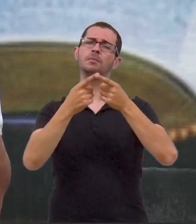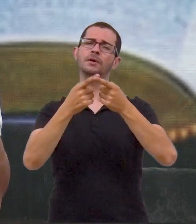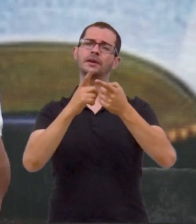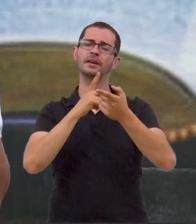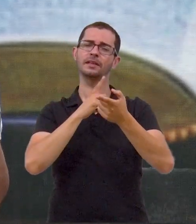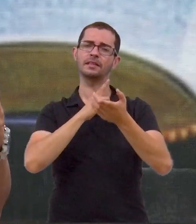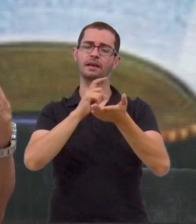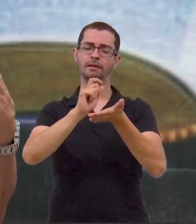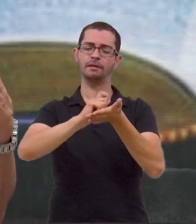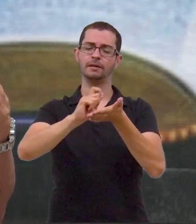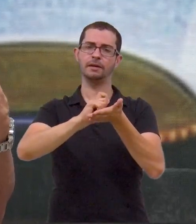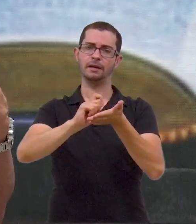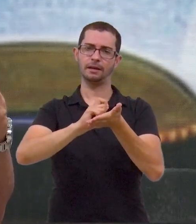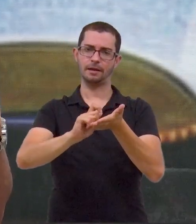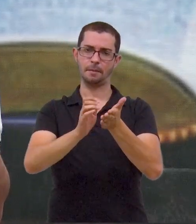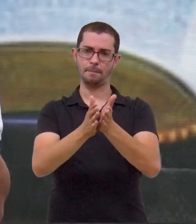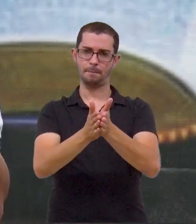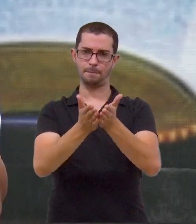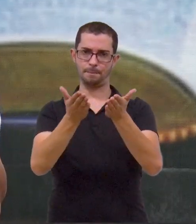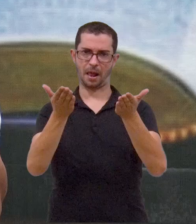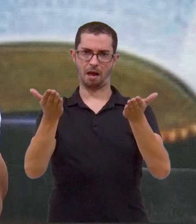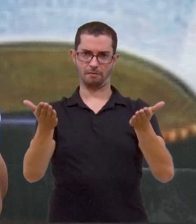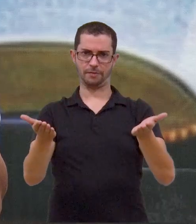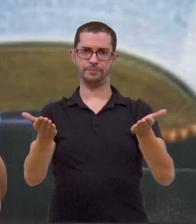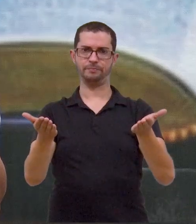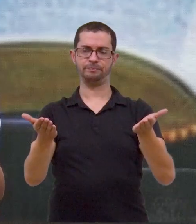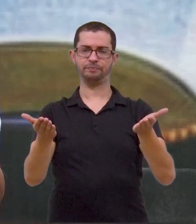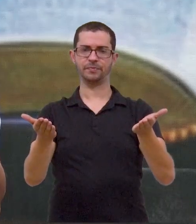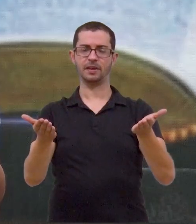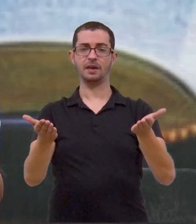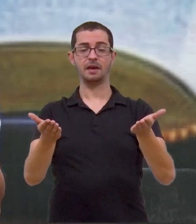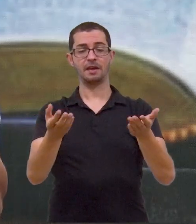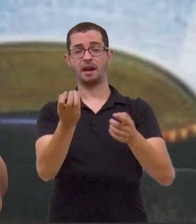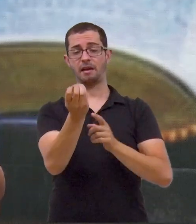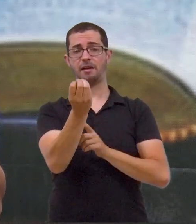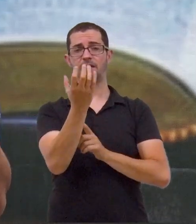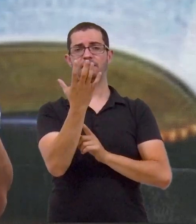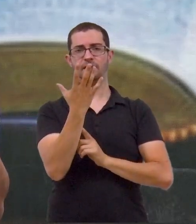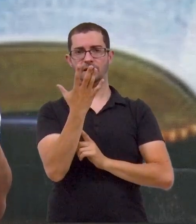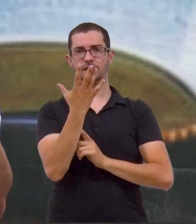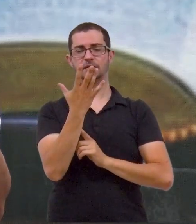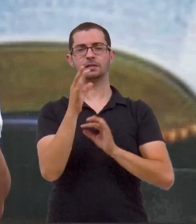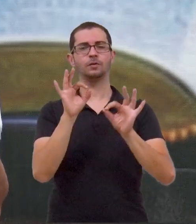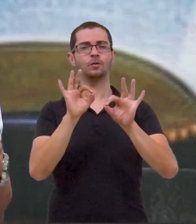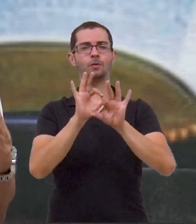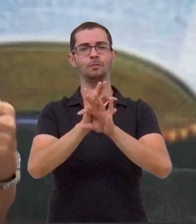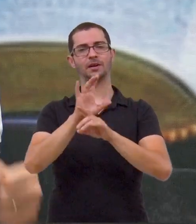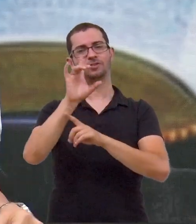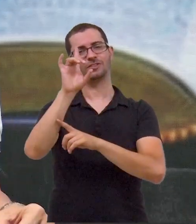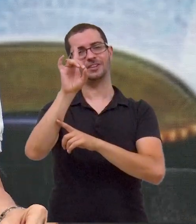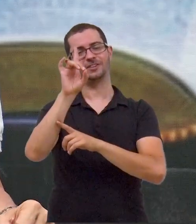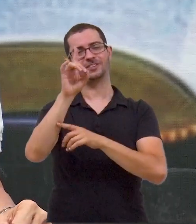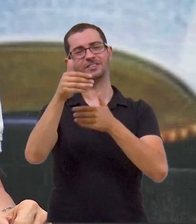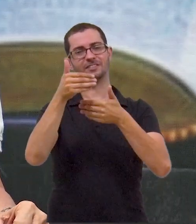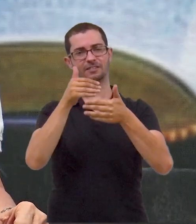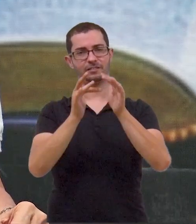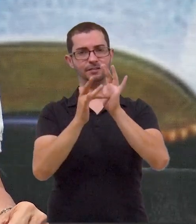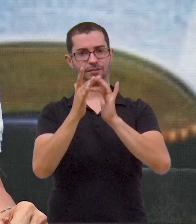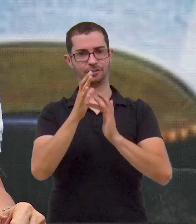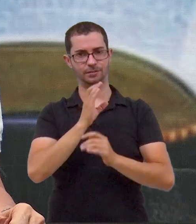Escrituras completas e a revelação completa de Deus em Jesus Cristo.